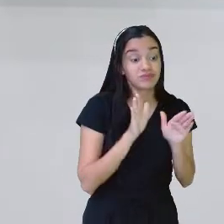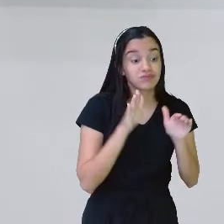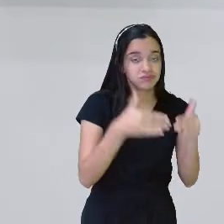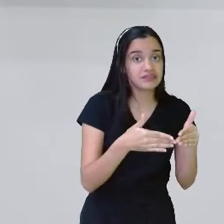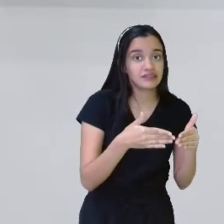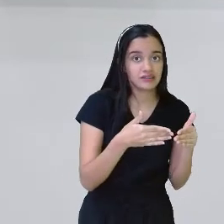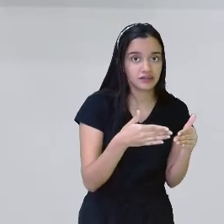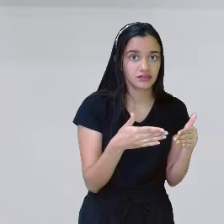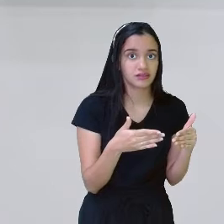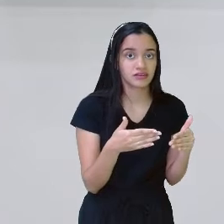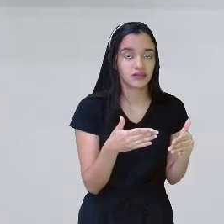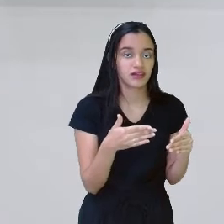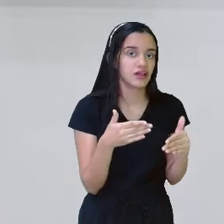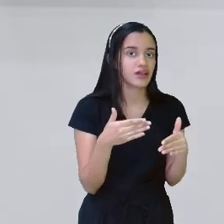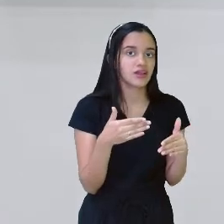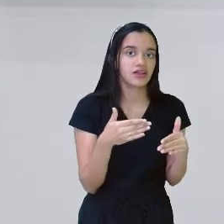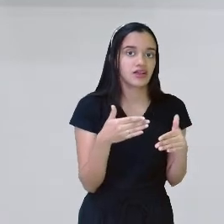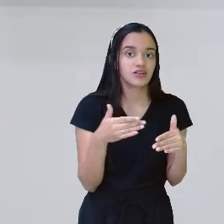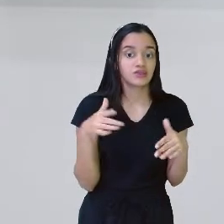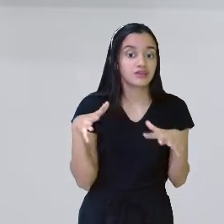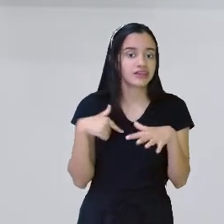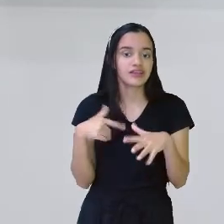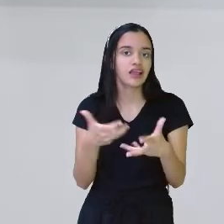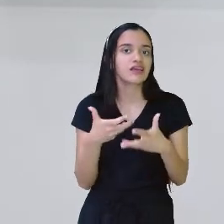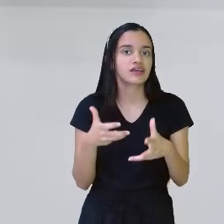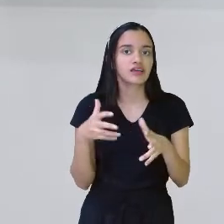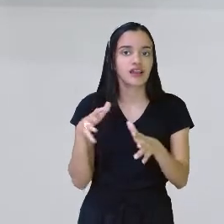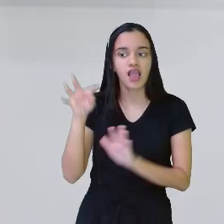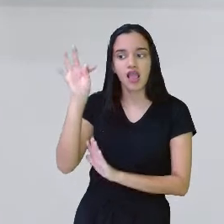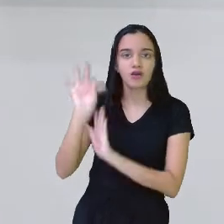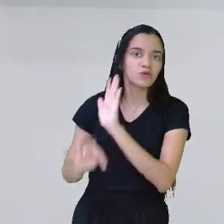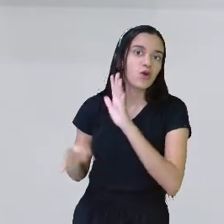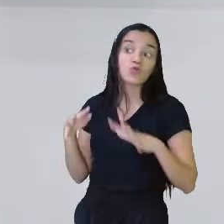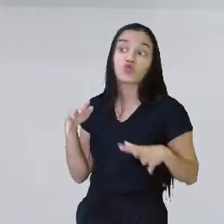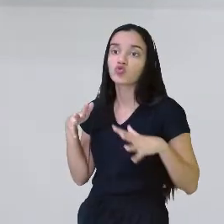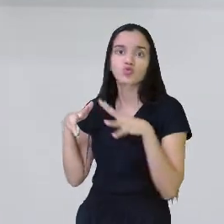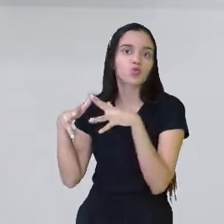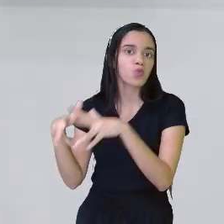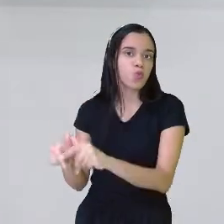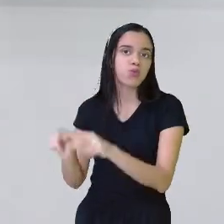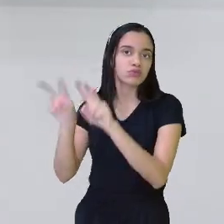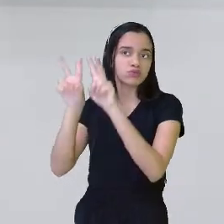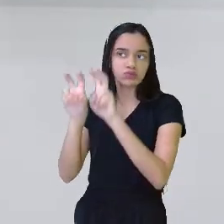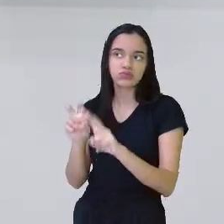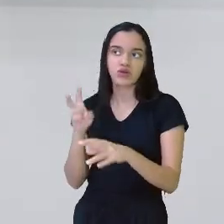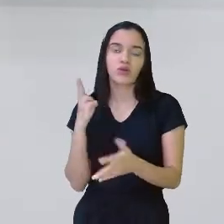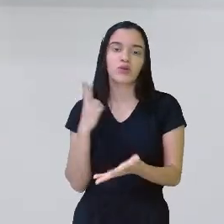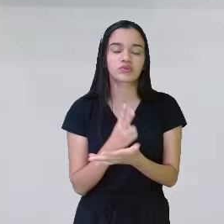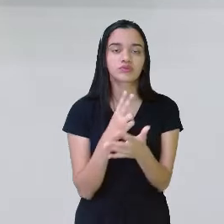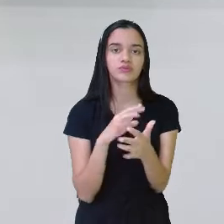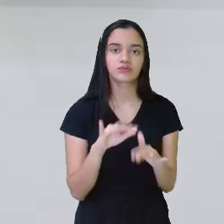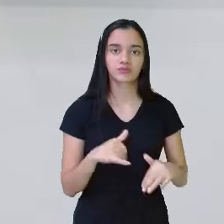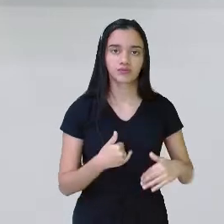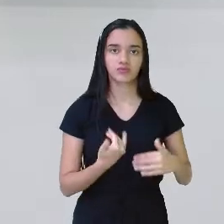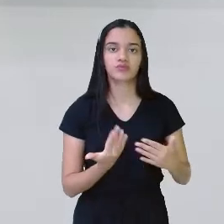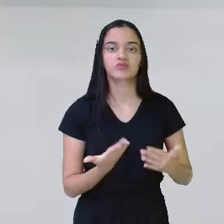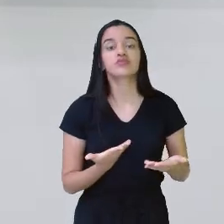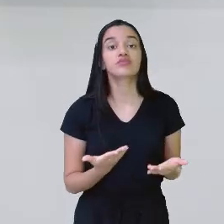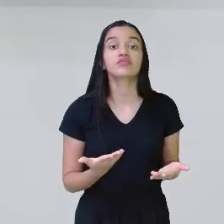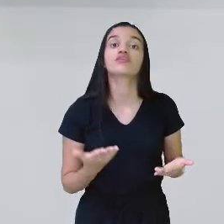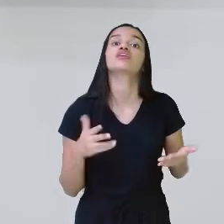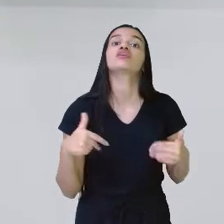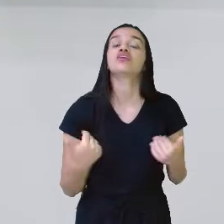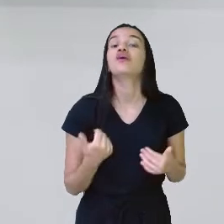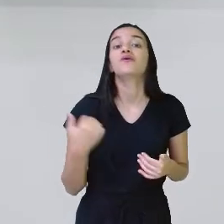especialista do que querer abarcar o mundo com os braços, tá? Porque é impossível. Continuando aqui, assim